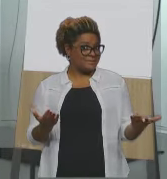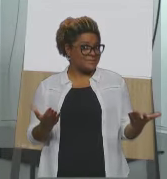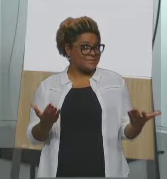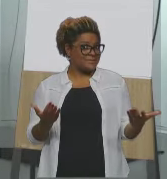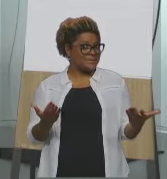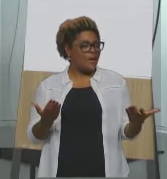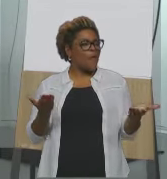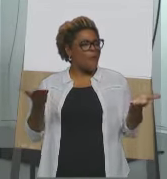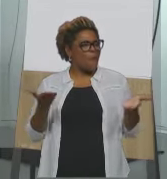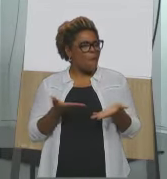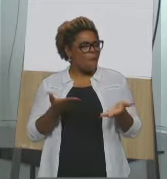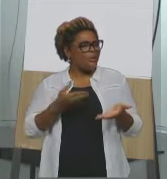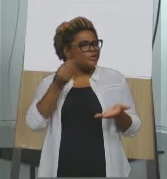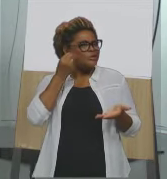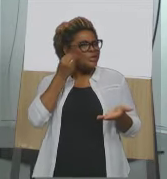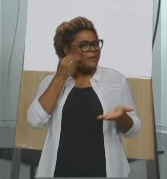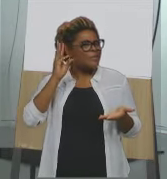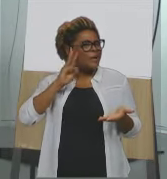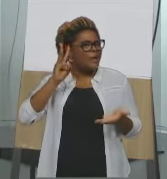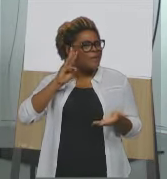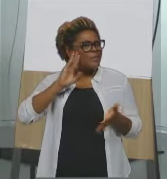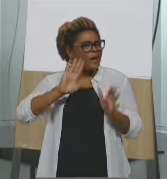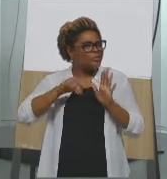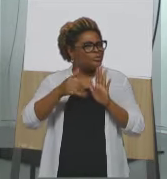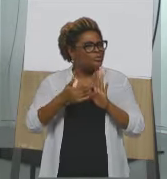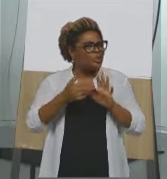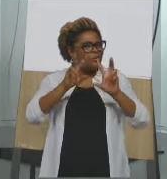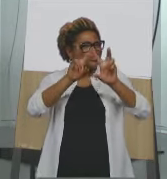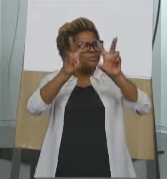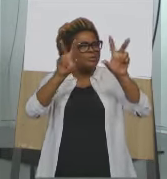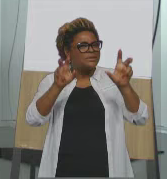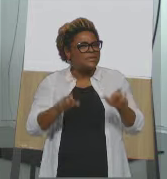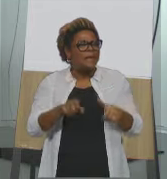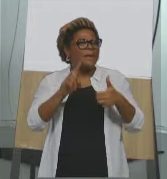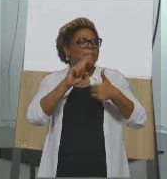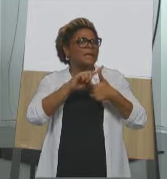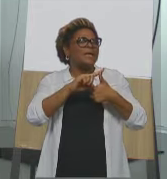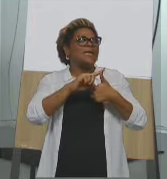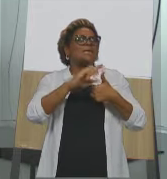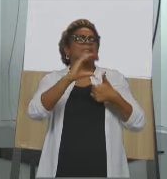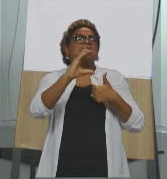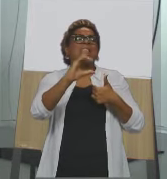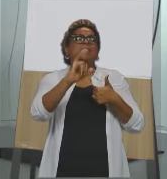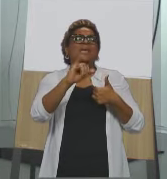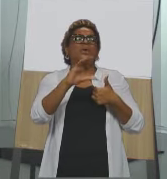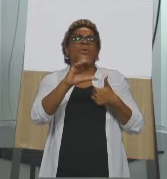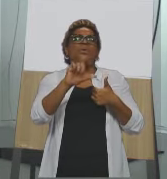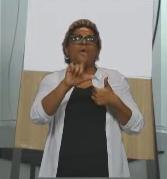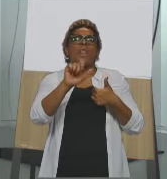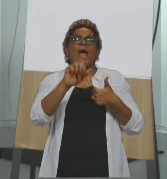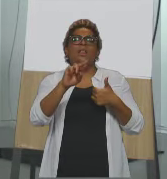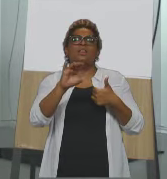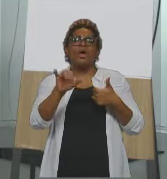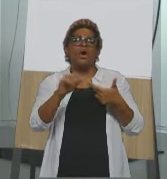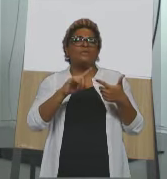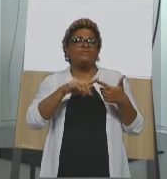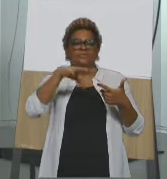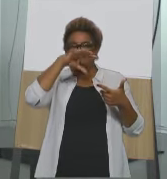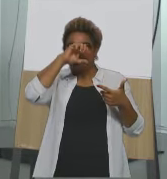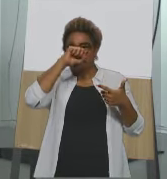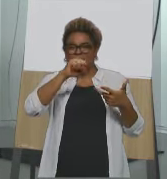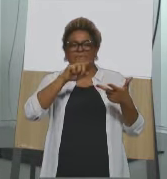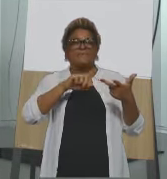tentamos aqui retomar todos os nossos assuntos digestório, respiratório, circulatório e depois mostrar a integração aí